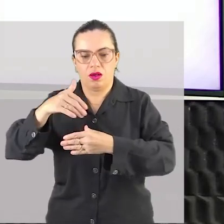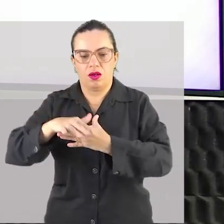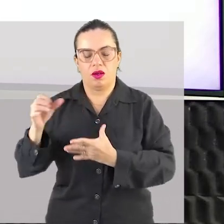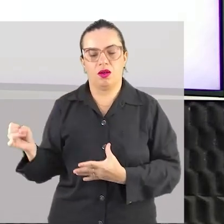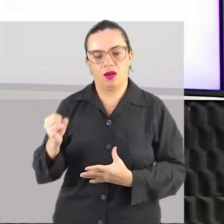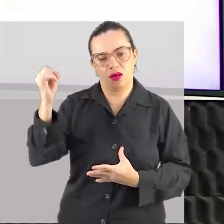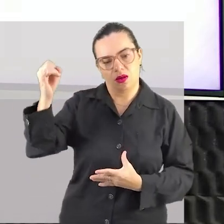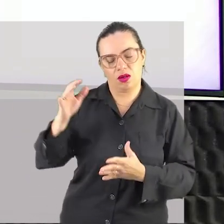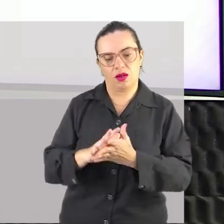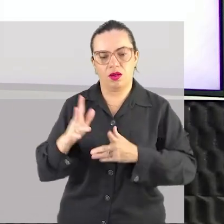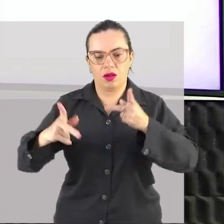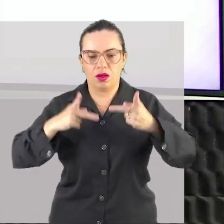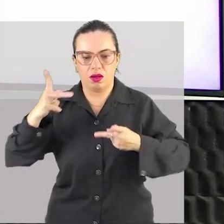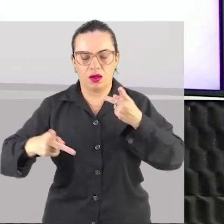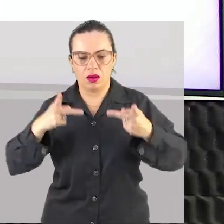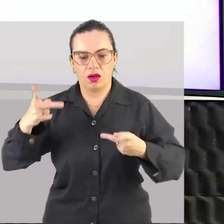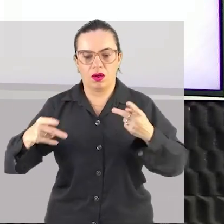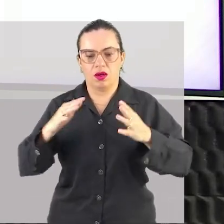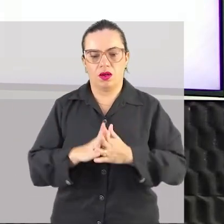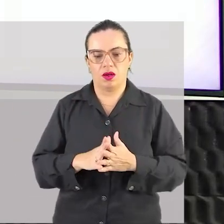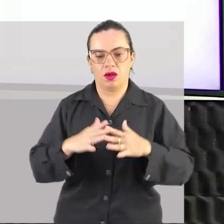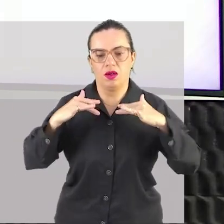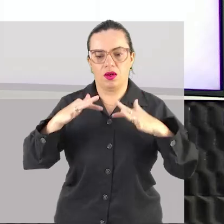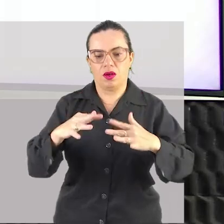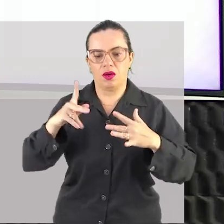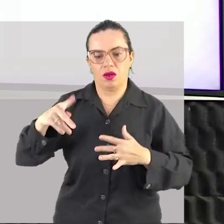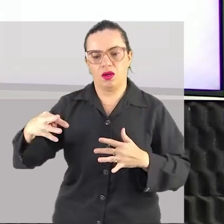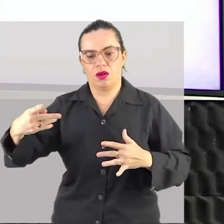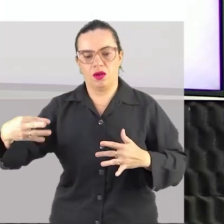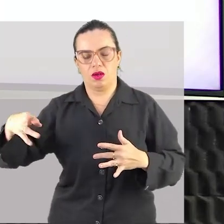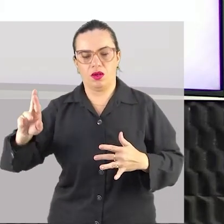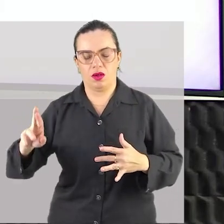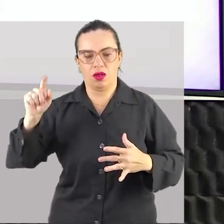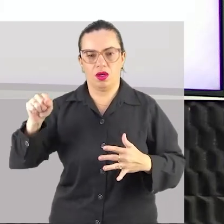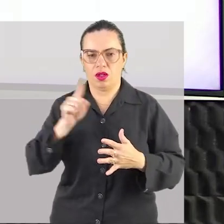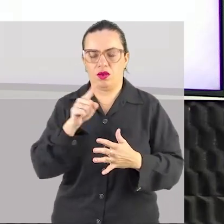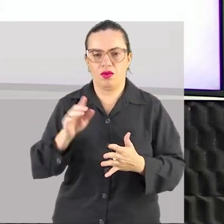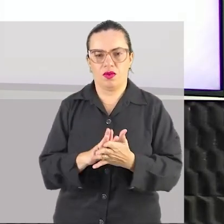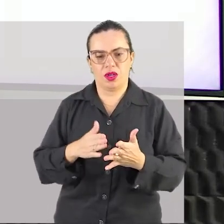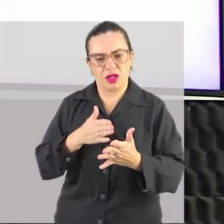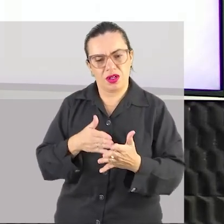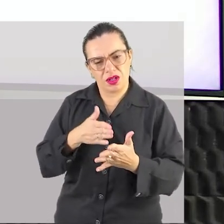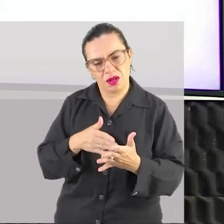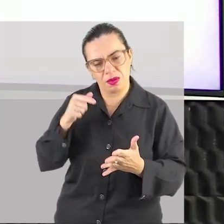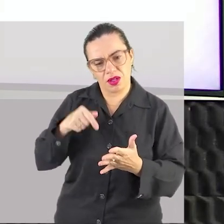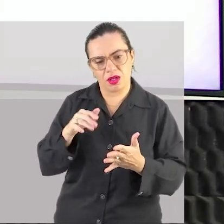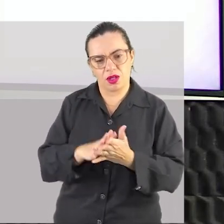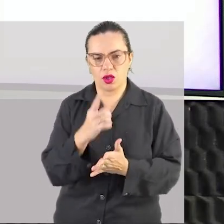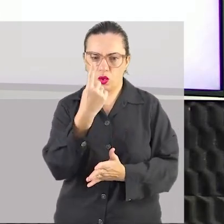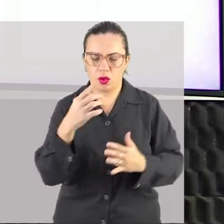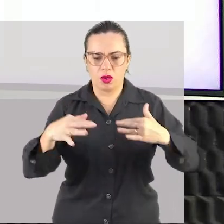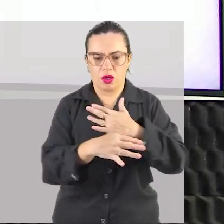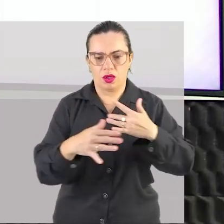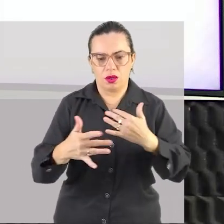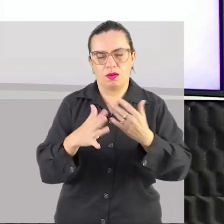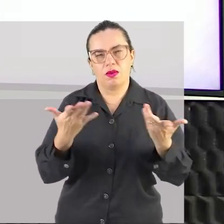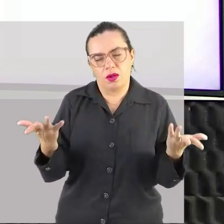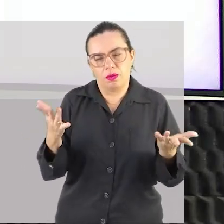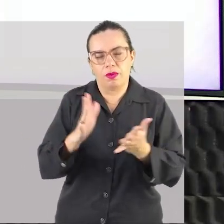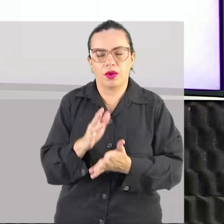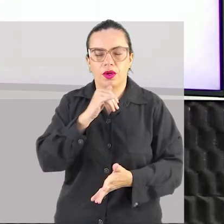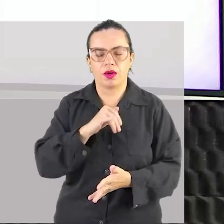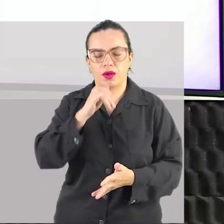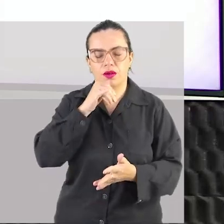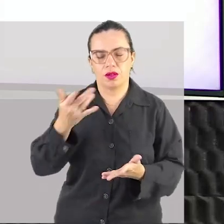a gente mensura o a migração pendular hoje ela não fica restrita a uma cidade tá se eu moro em São José de